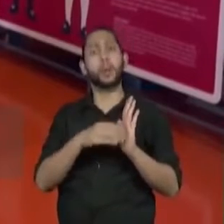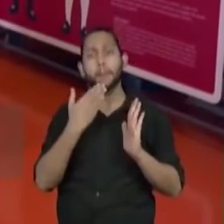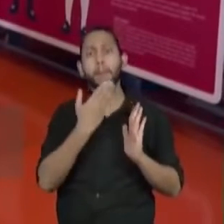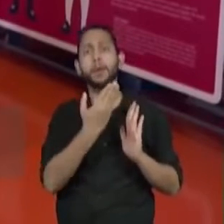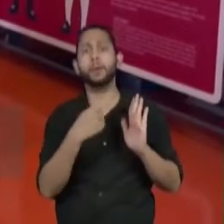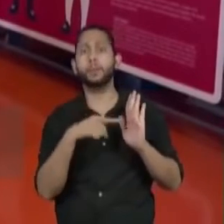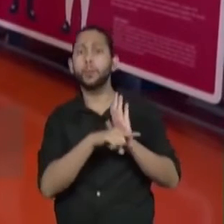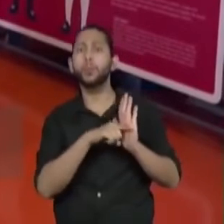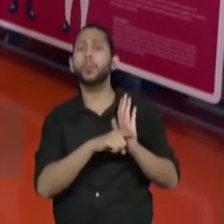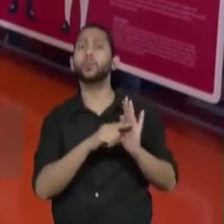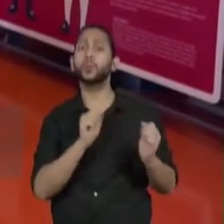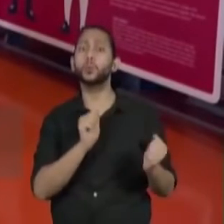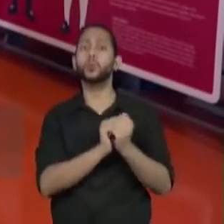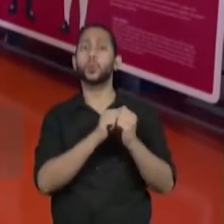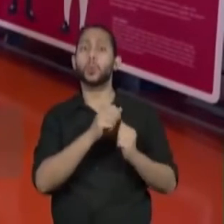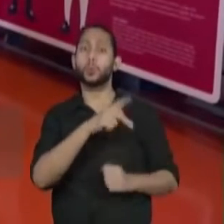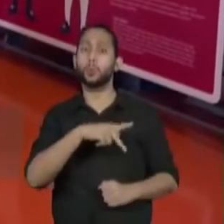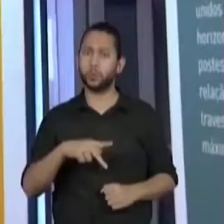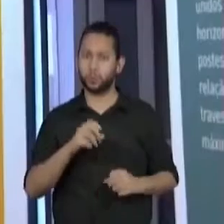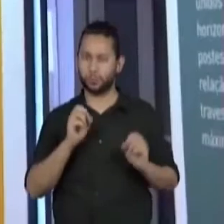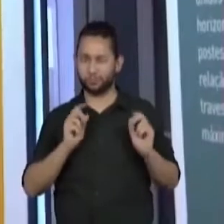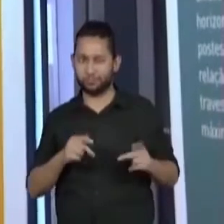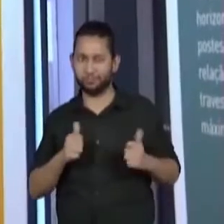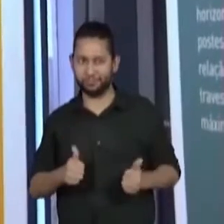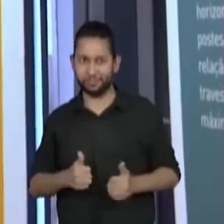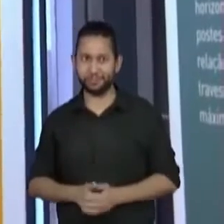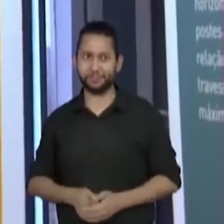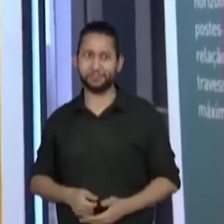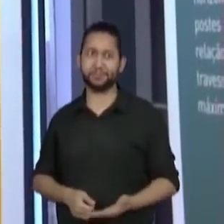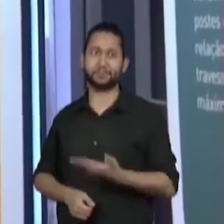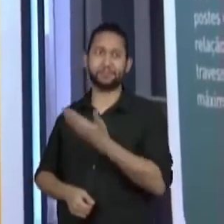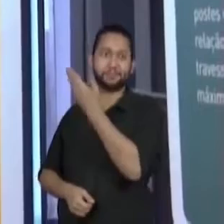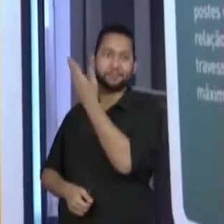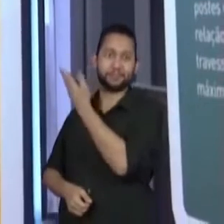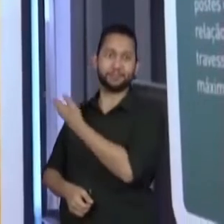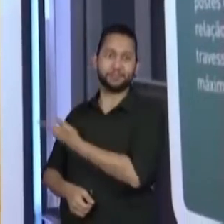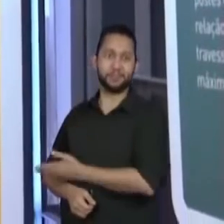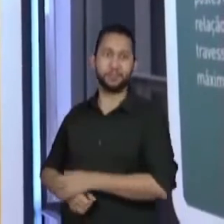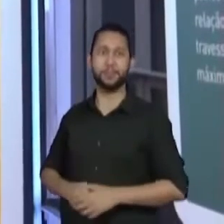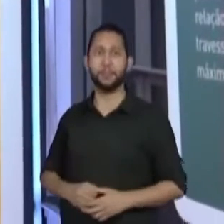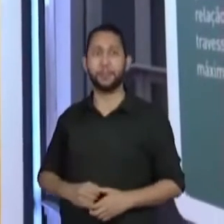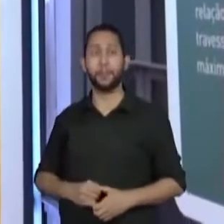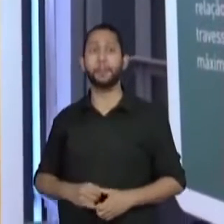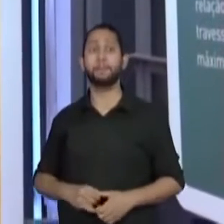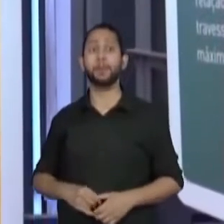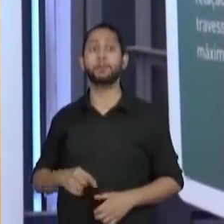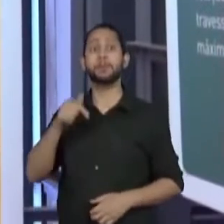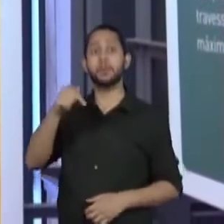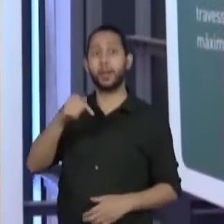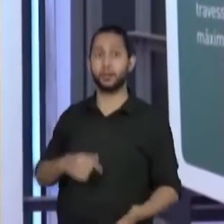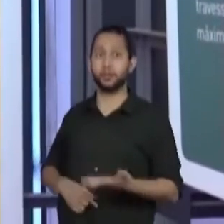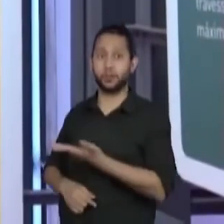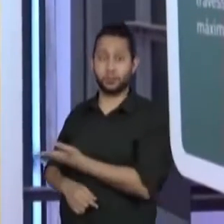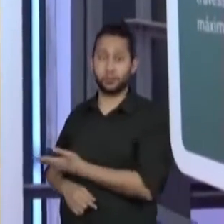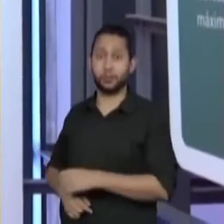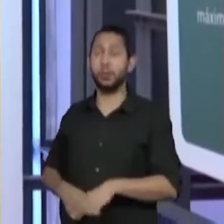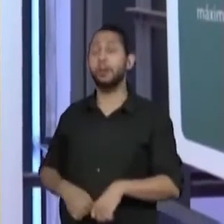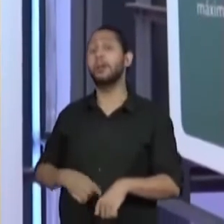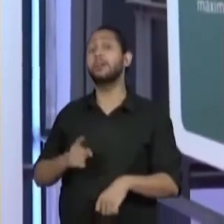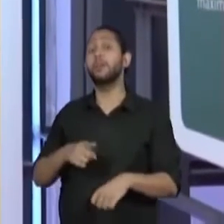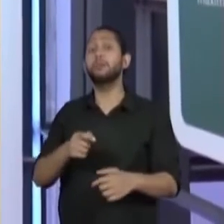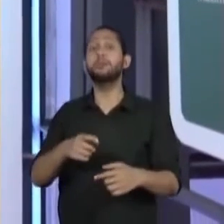vocês, pesquisem um pouco mais sobre elas. Bem bacana, né? Então, ó, número 7, a duração